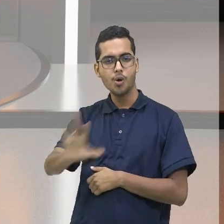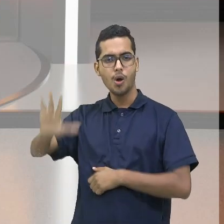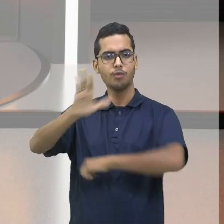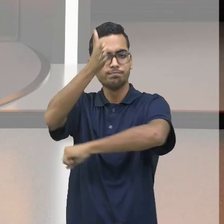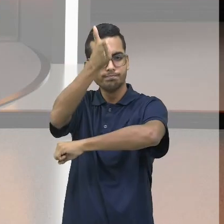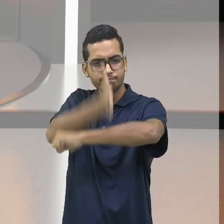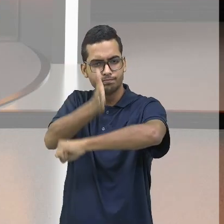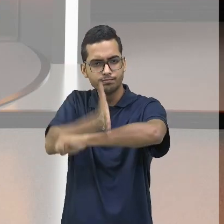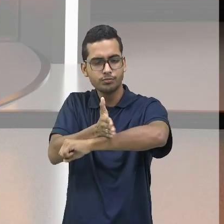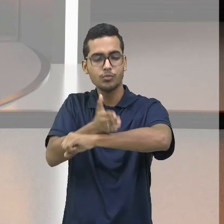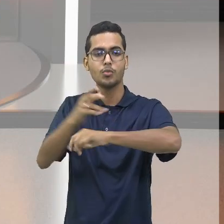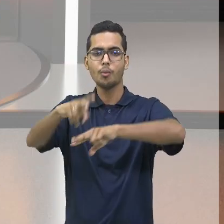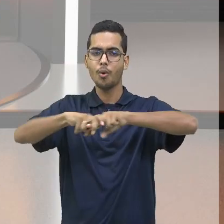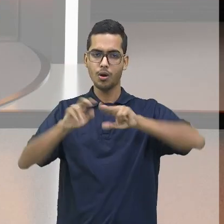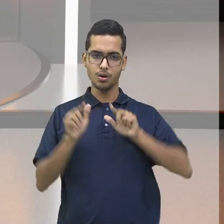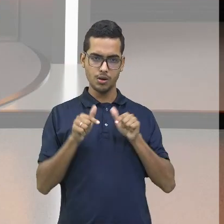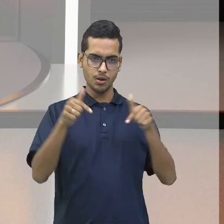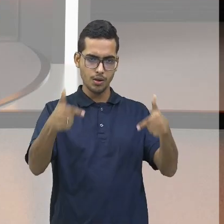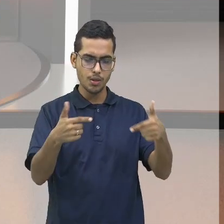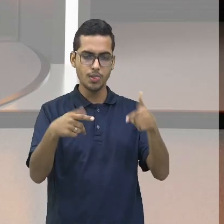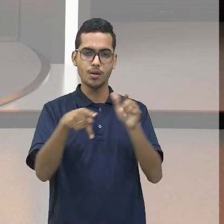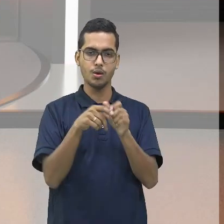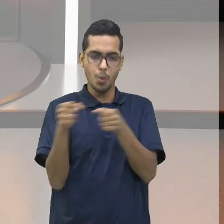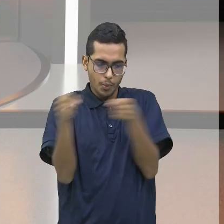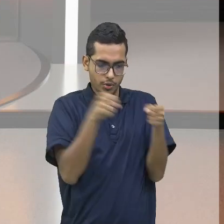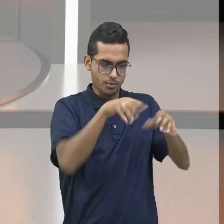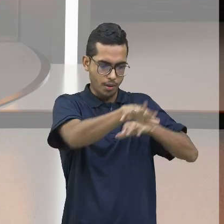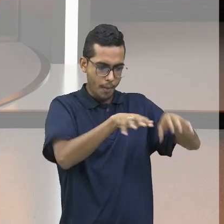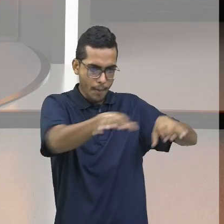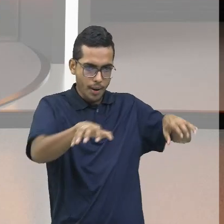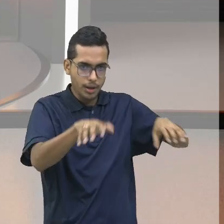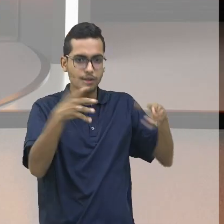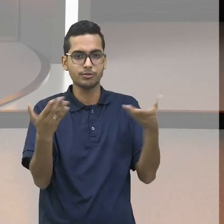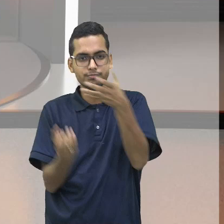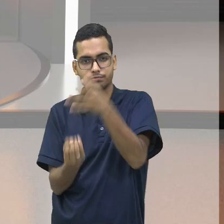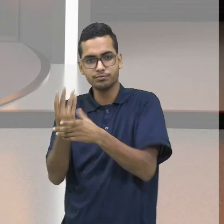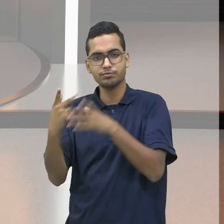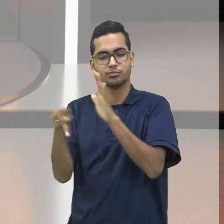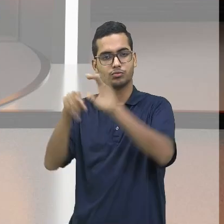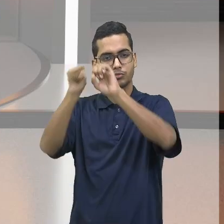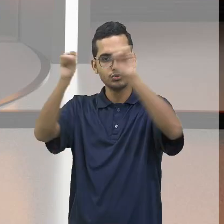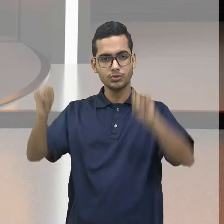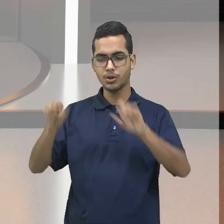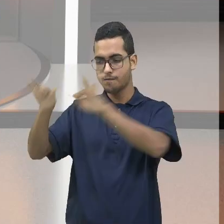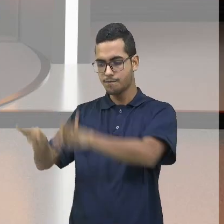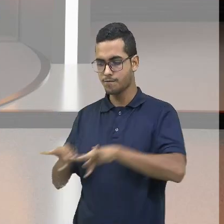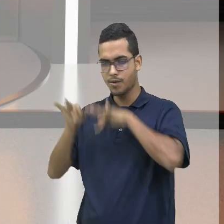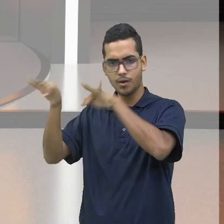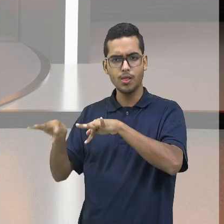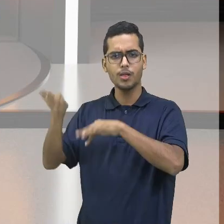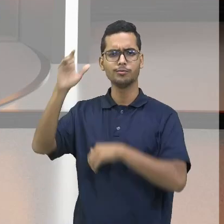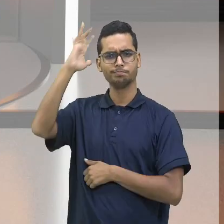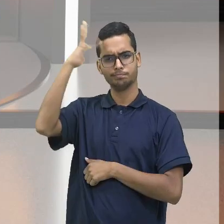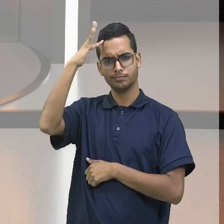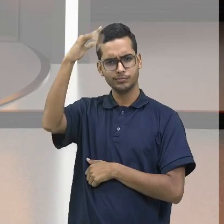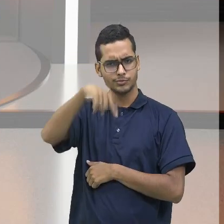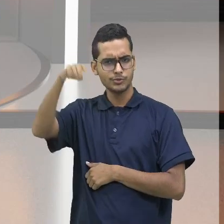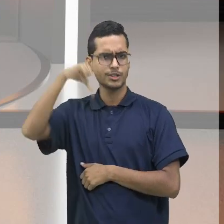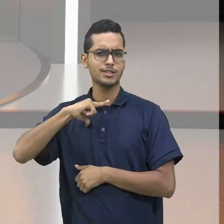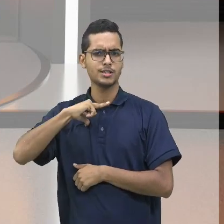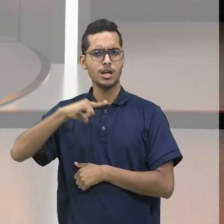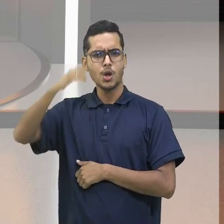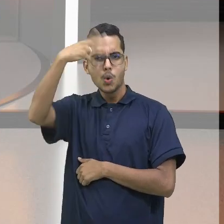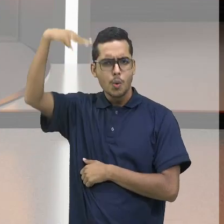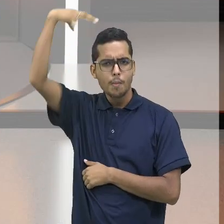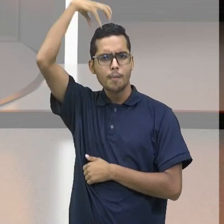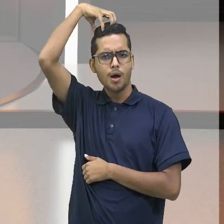uma resposta à fragmentação do poder. Então imagina que você tinha um reino, um império gigantesco,